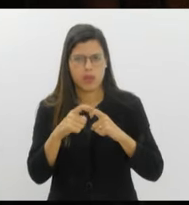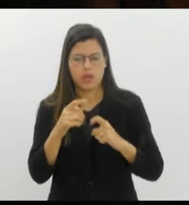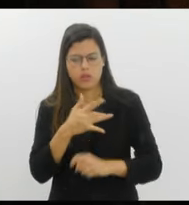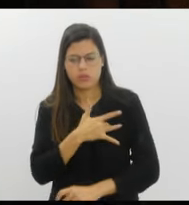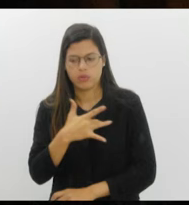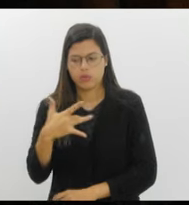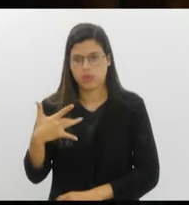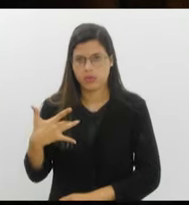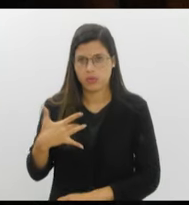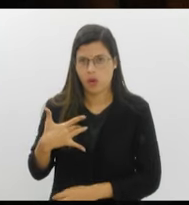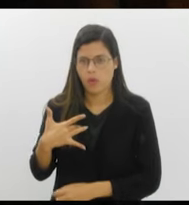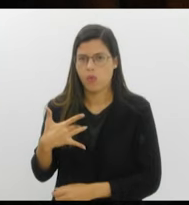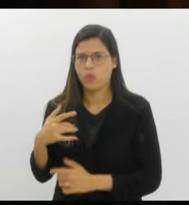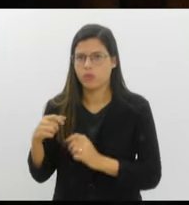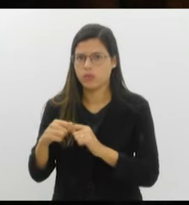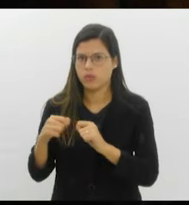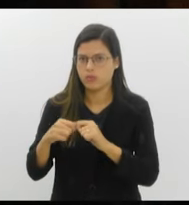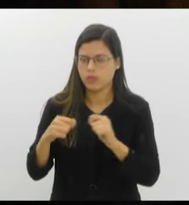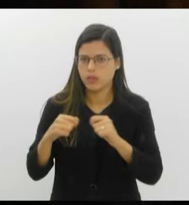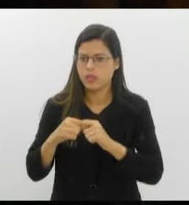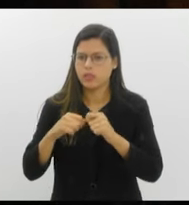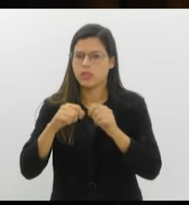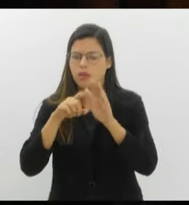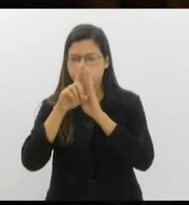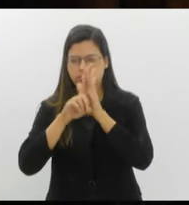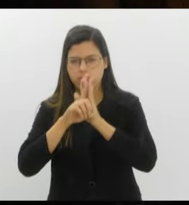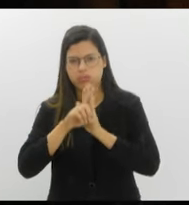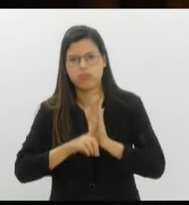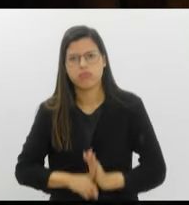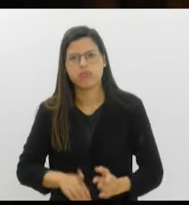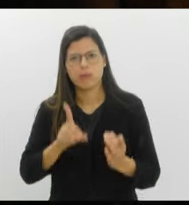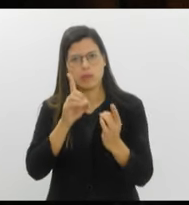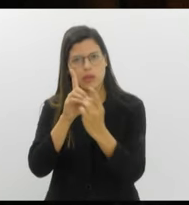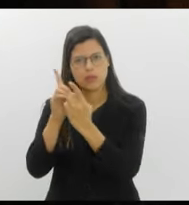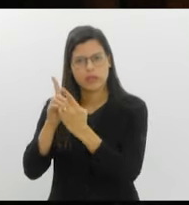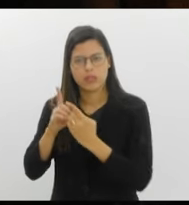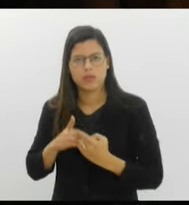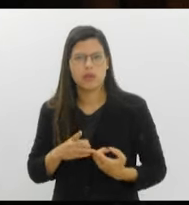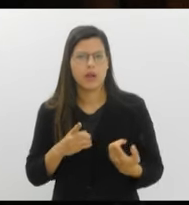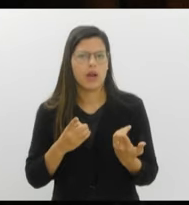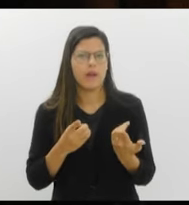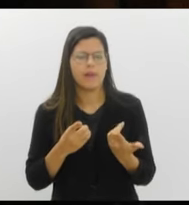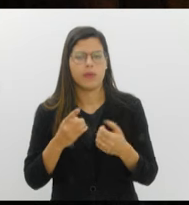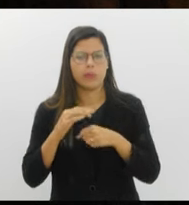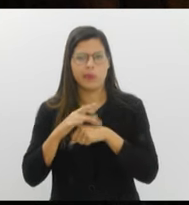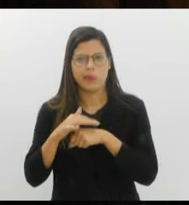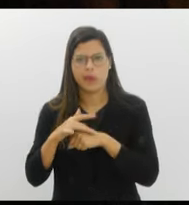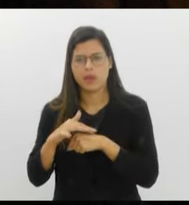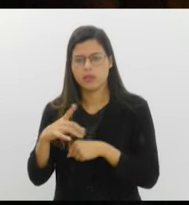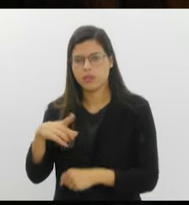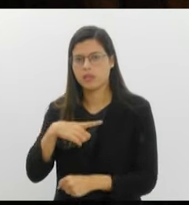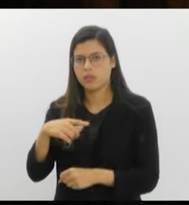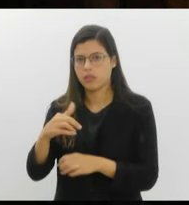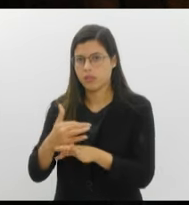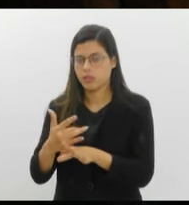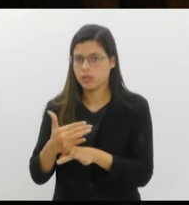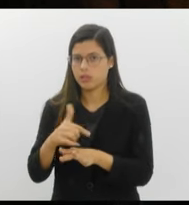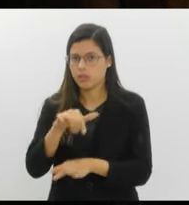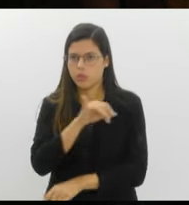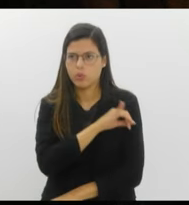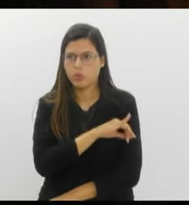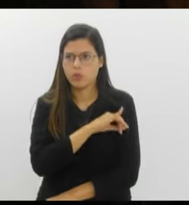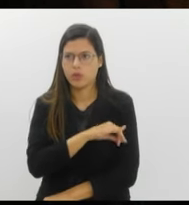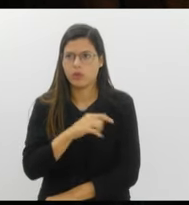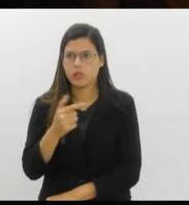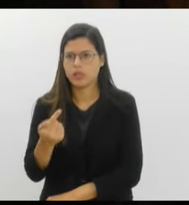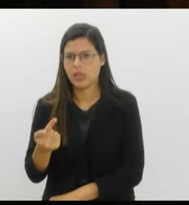saúde, fazer os seus exames, identificar eventualmente uma doença. Você tinha na cidade do Rio de Janeiro apenas